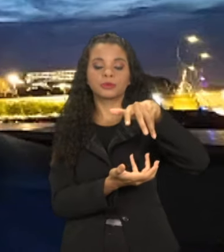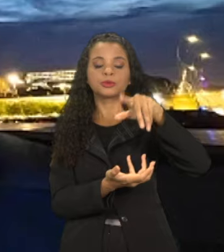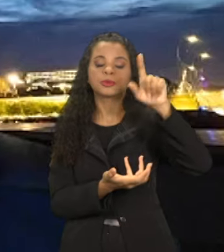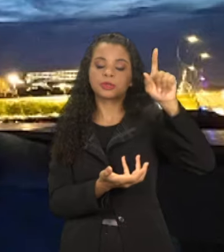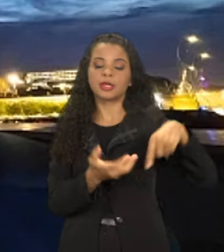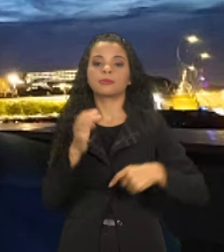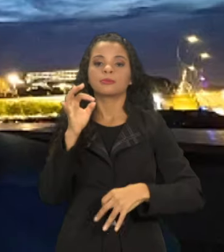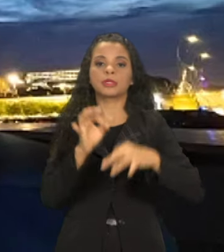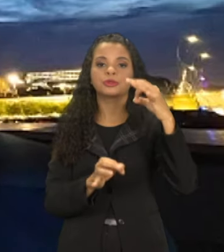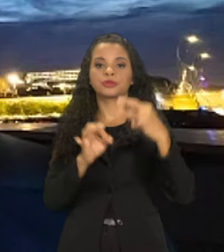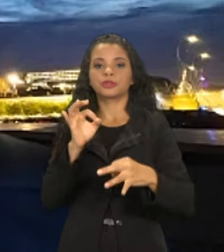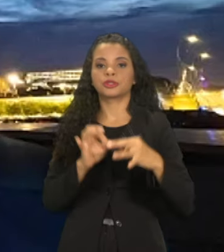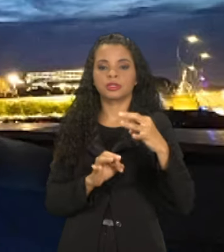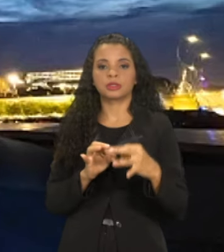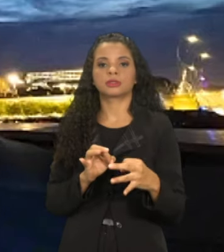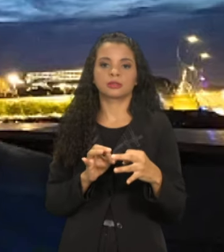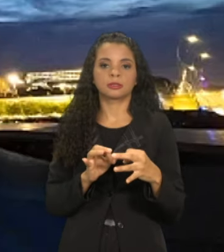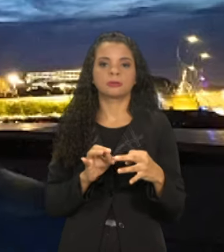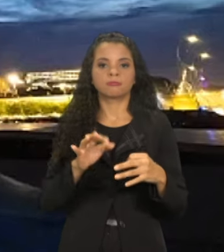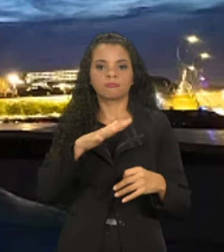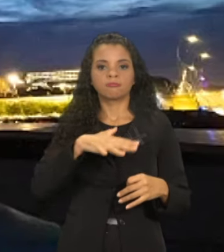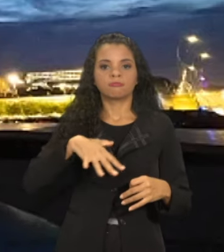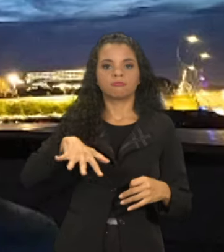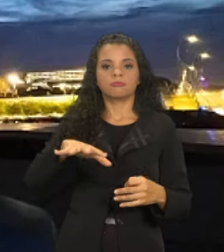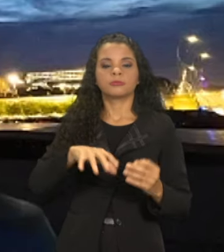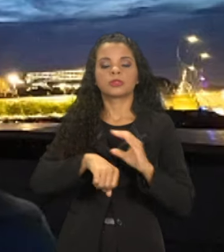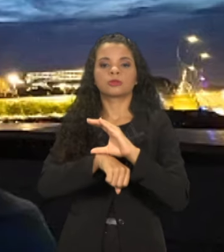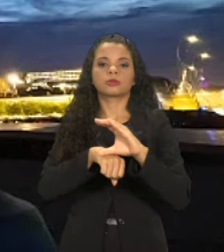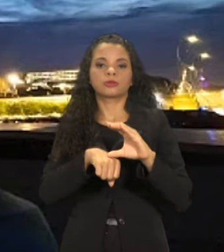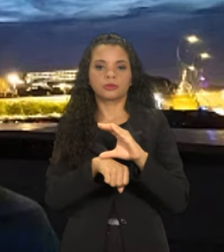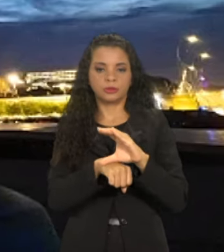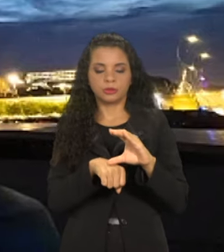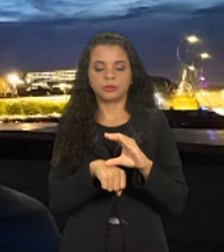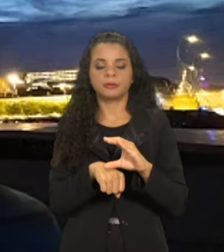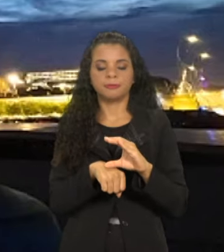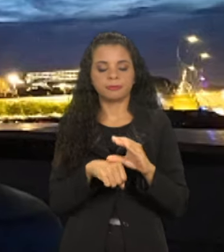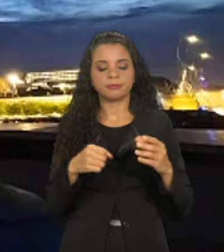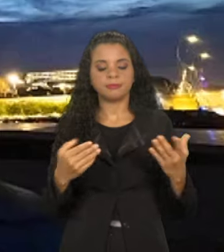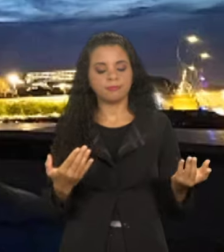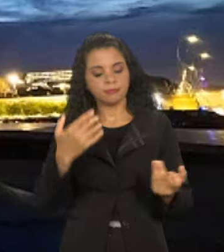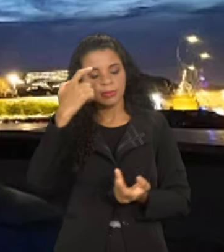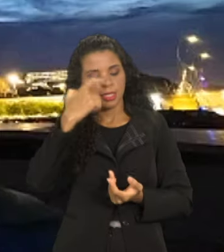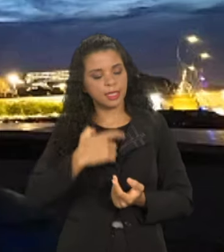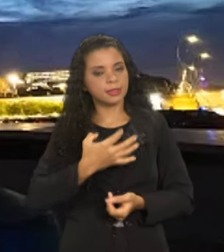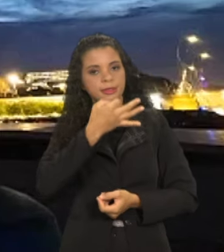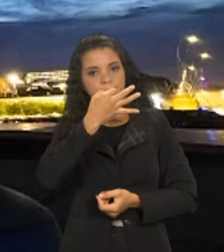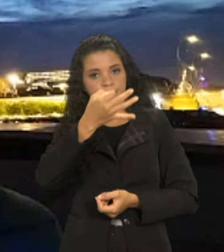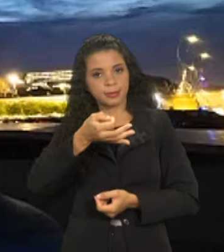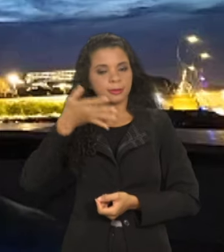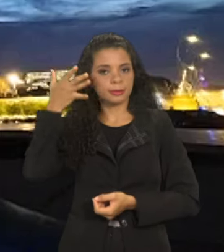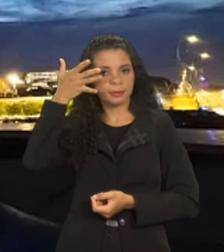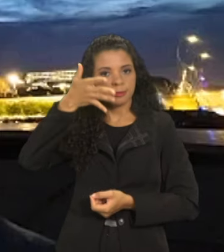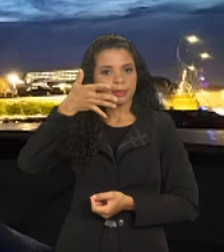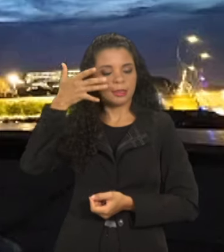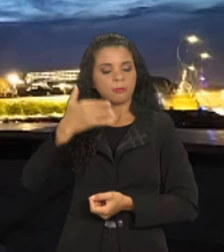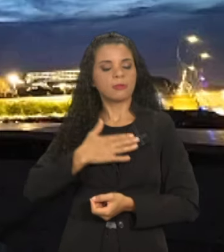a justiça e a jurisdição constitucional. Assim, manifesto com essas considerações a minha